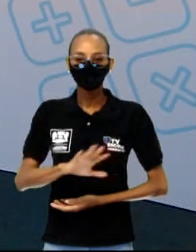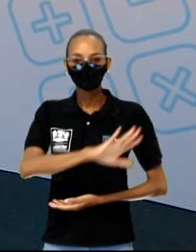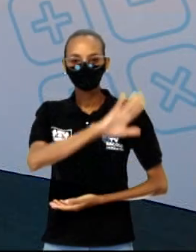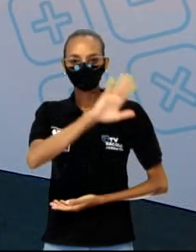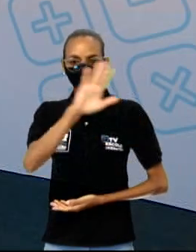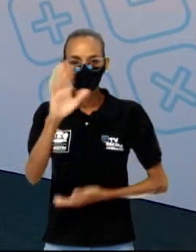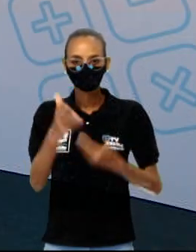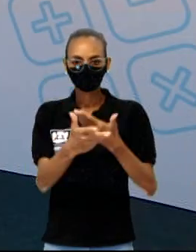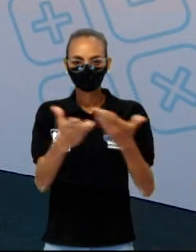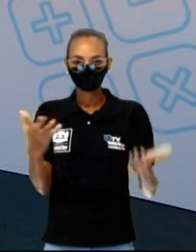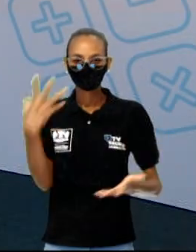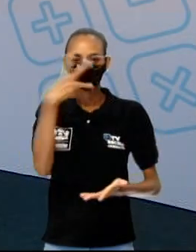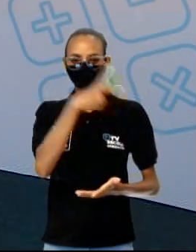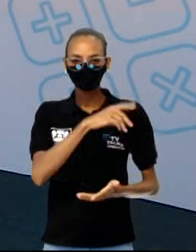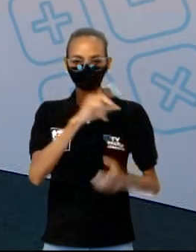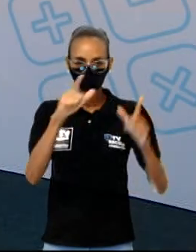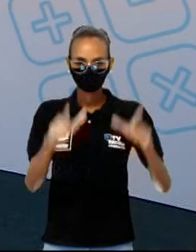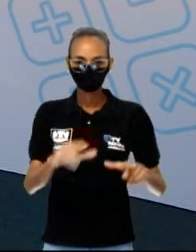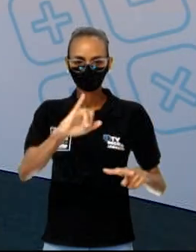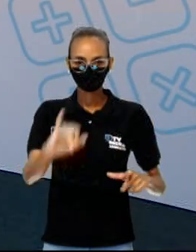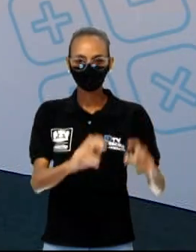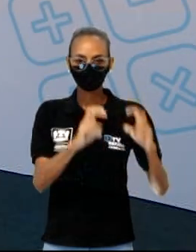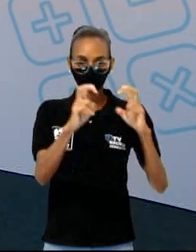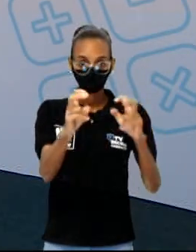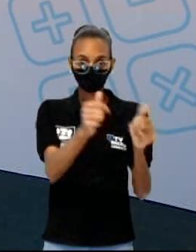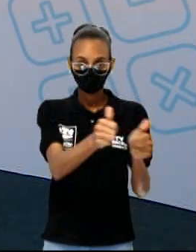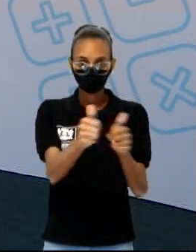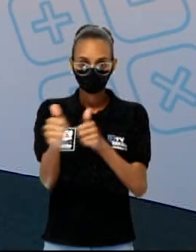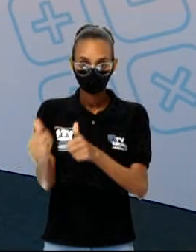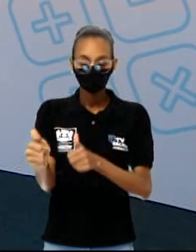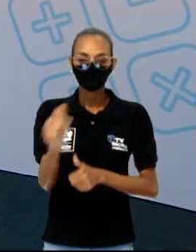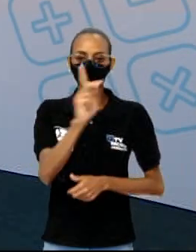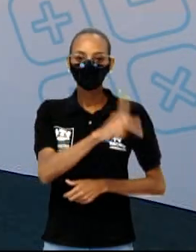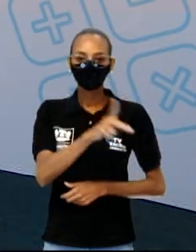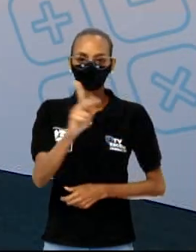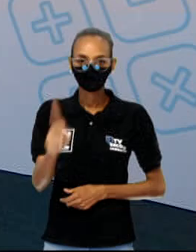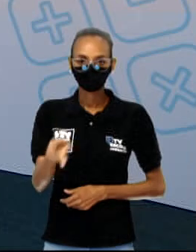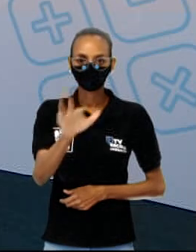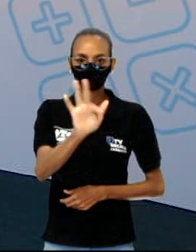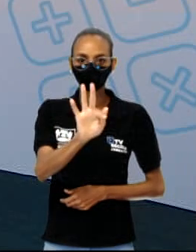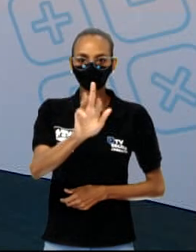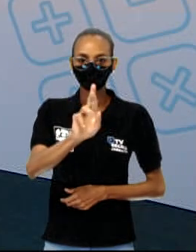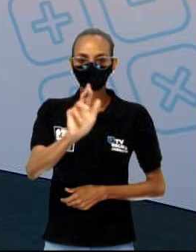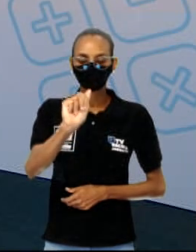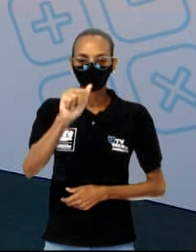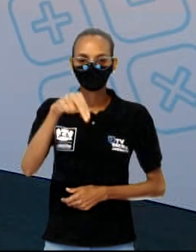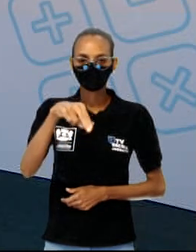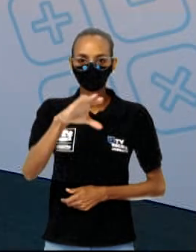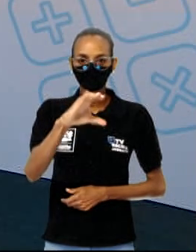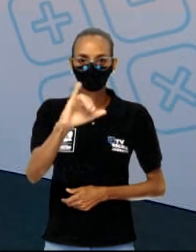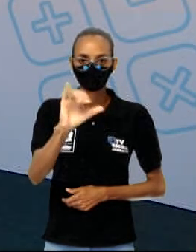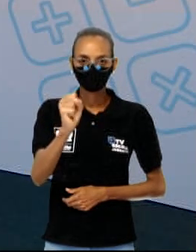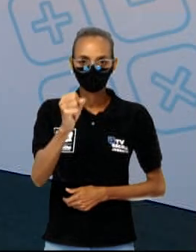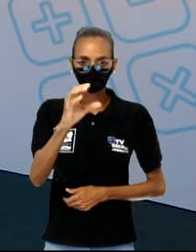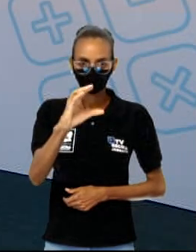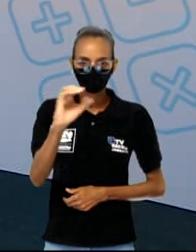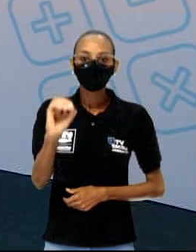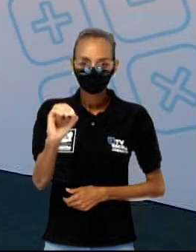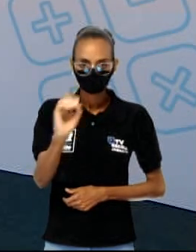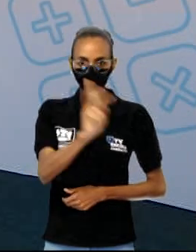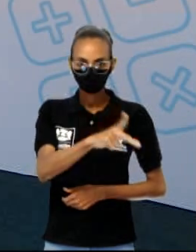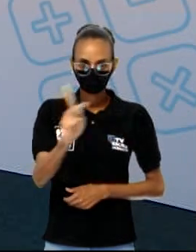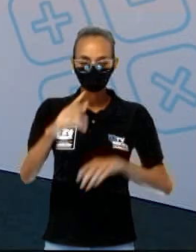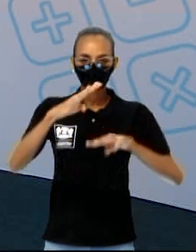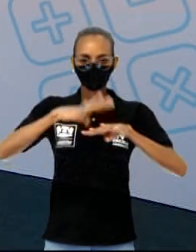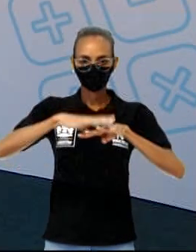Olá, galera linda de Jaboatão, tudo bem com vocês? Eu sou o professor Francisco Alan, professor de matemática, e estou aqui para trazer